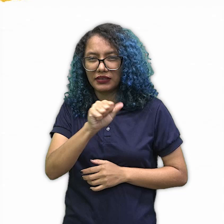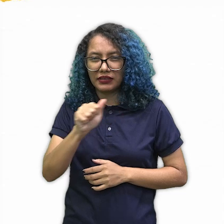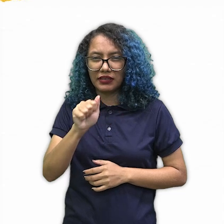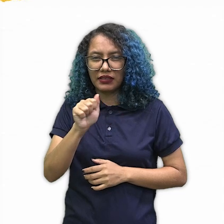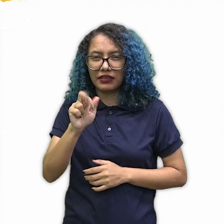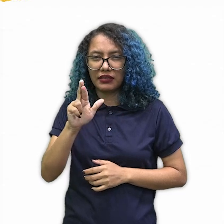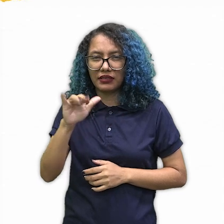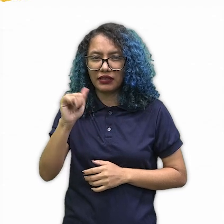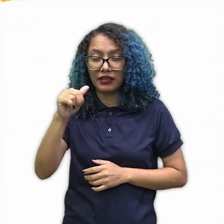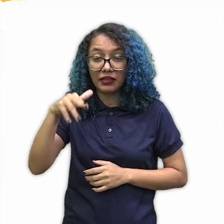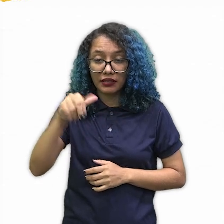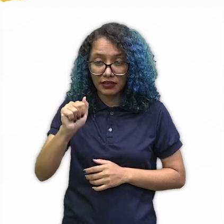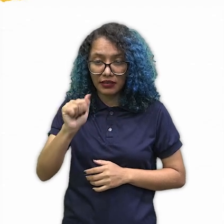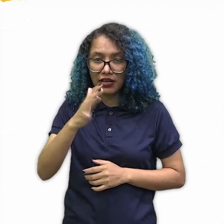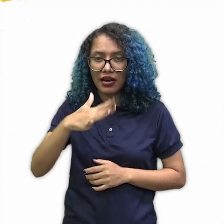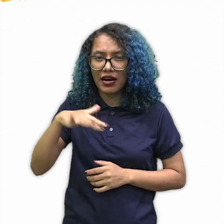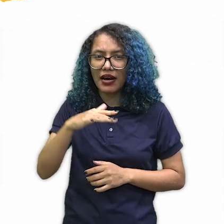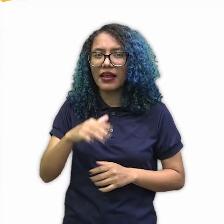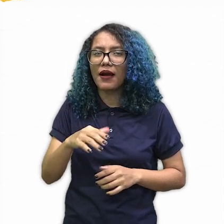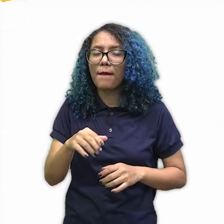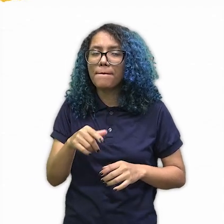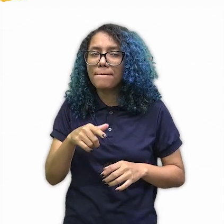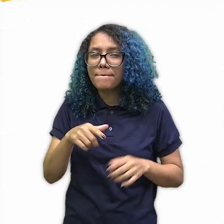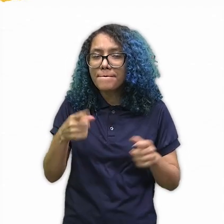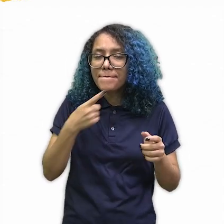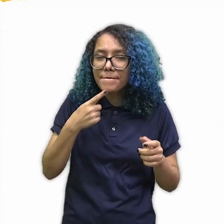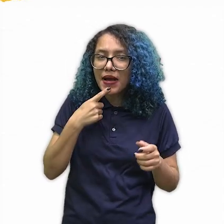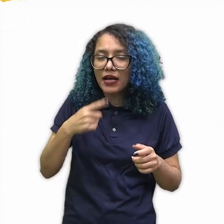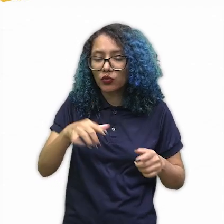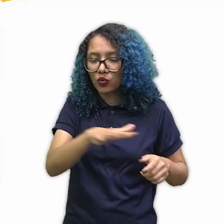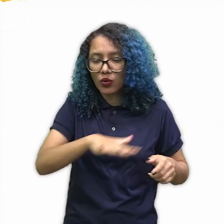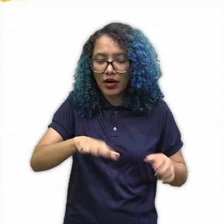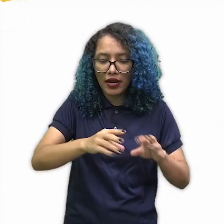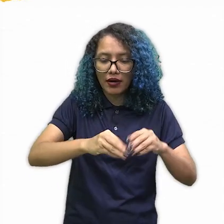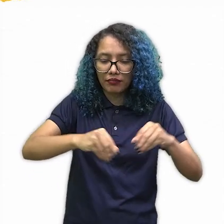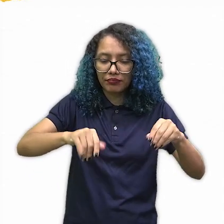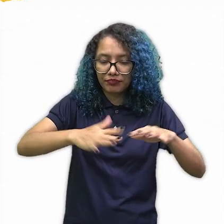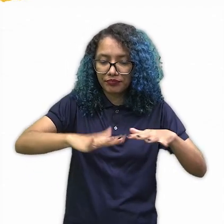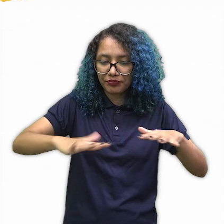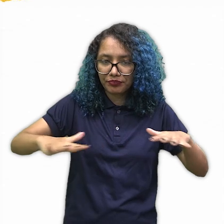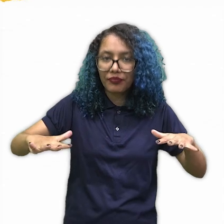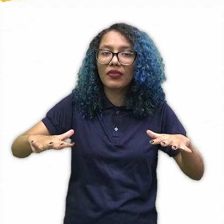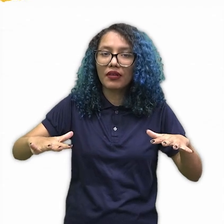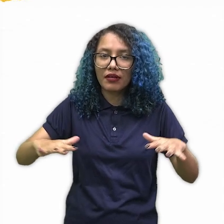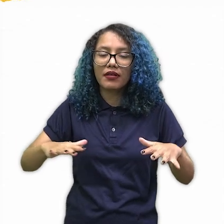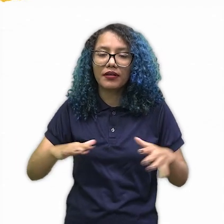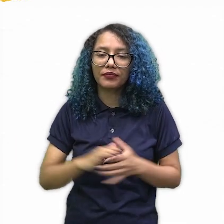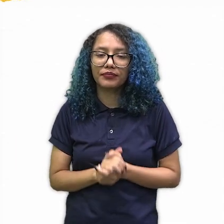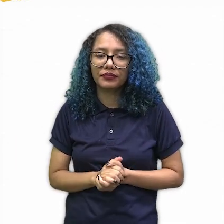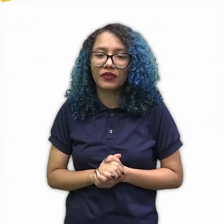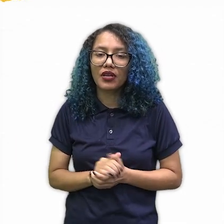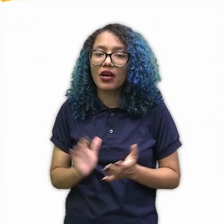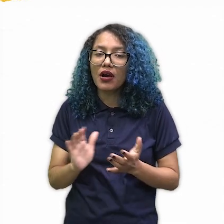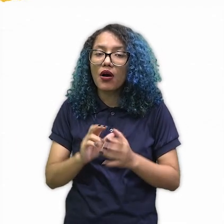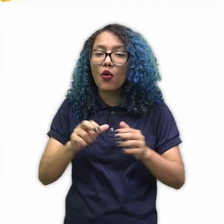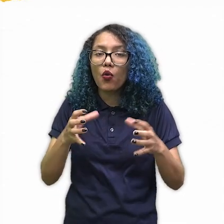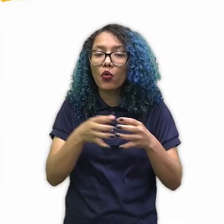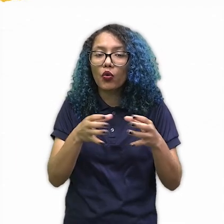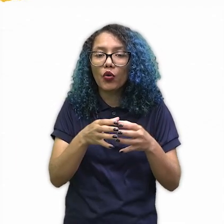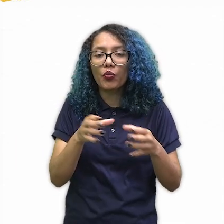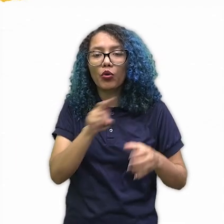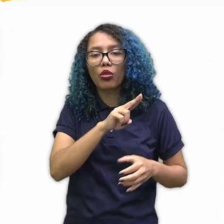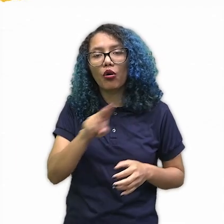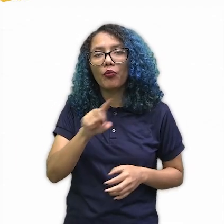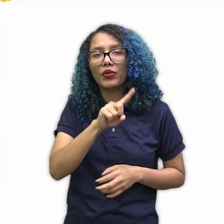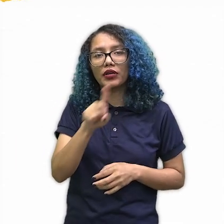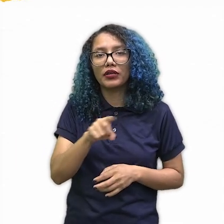a parte do Saara, vamos ter ali grupos étnicos como os Zulu, na África do